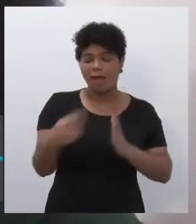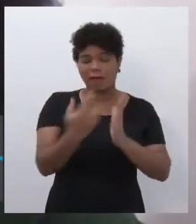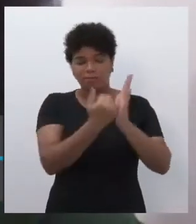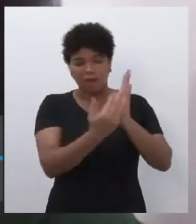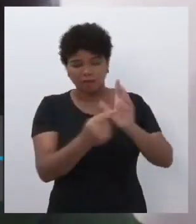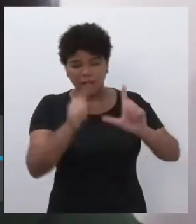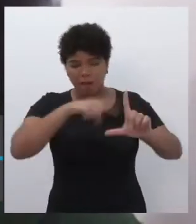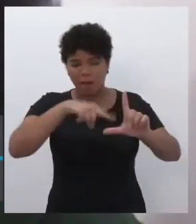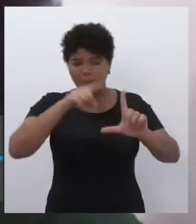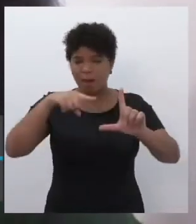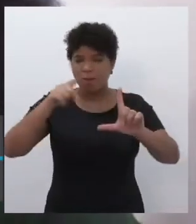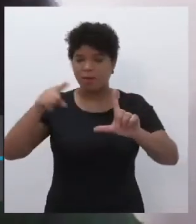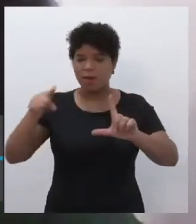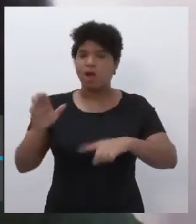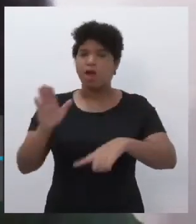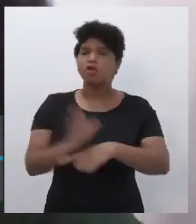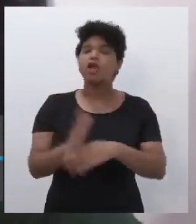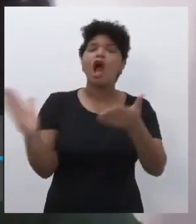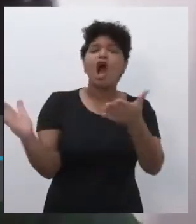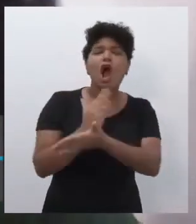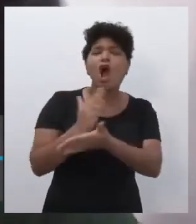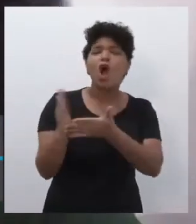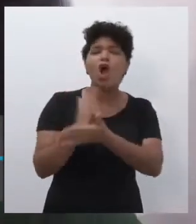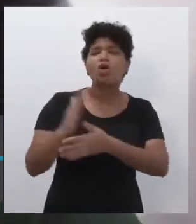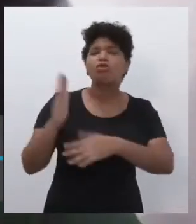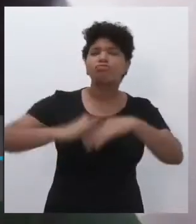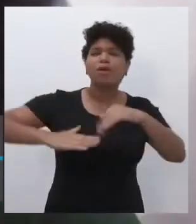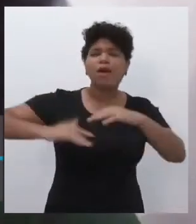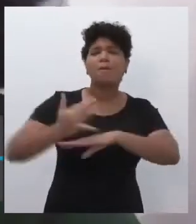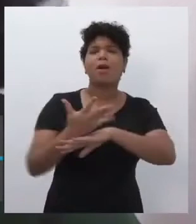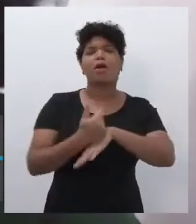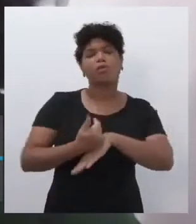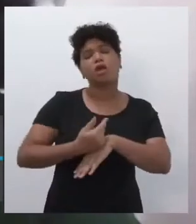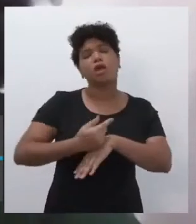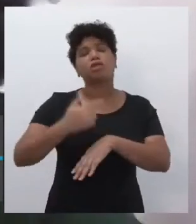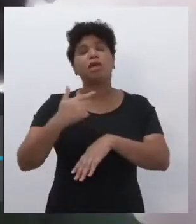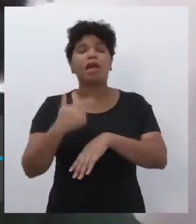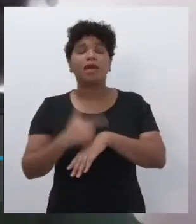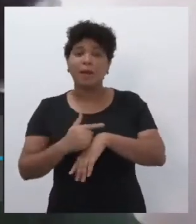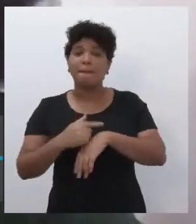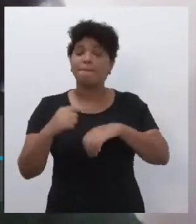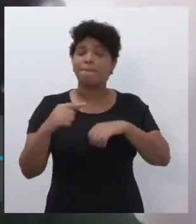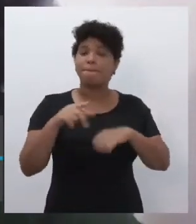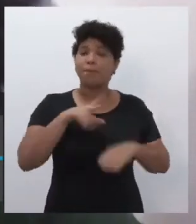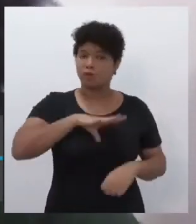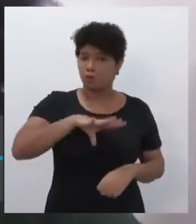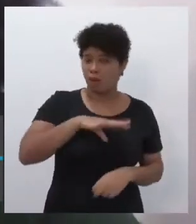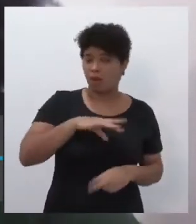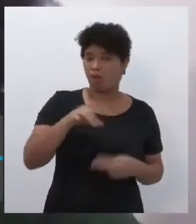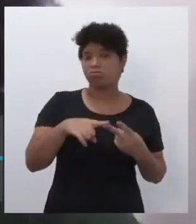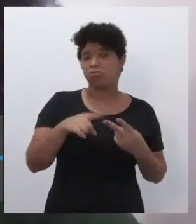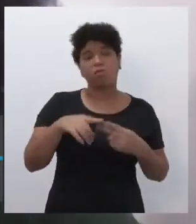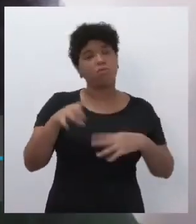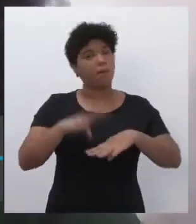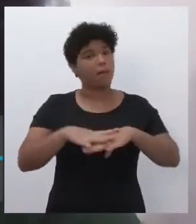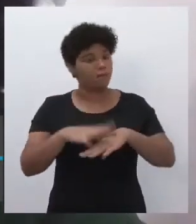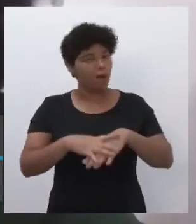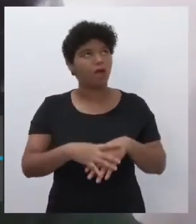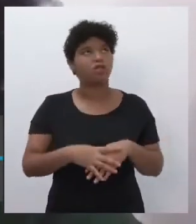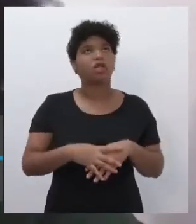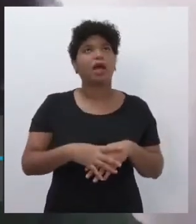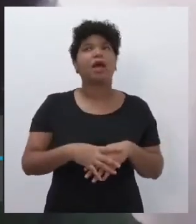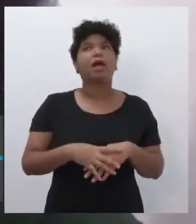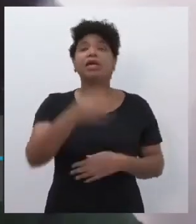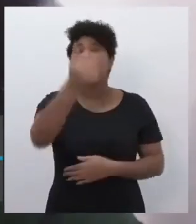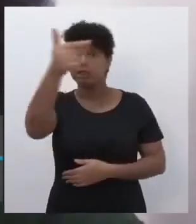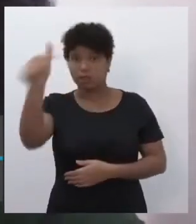para o desenvolvimento de algumas habilidades em língua portuguesa e matemática, nessa primeira formação, nessa TPC de hoje. Em um